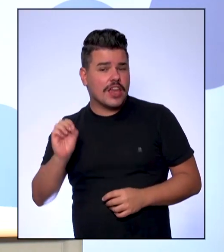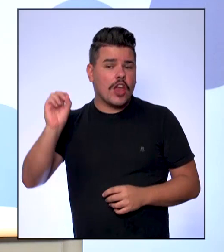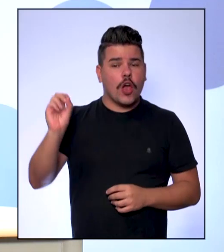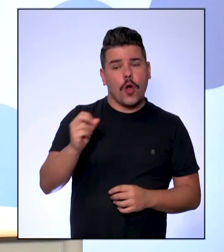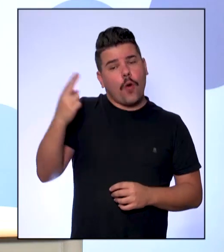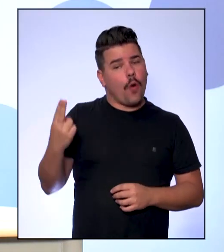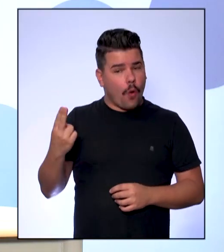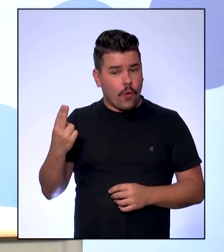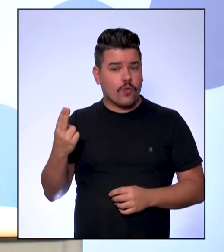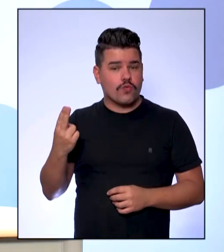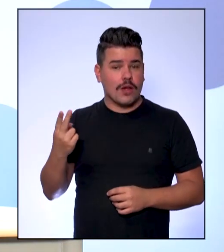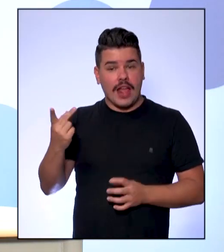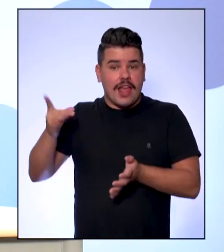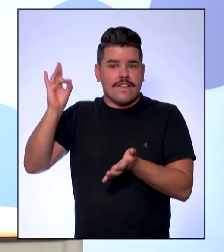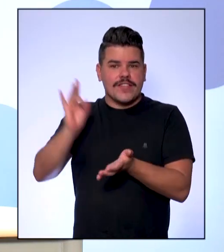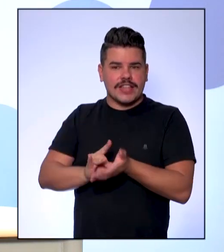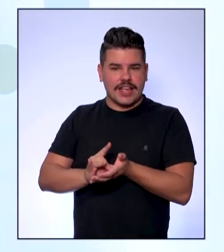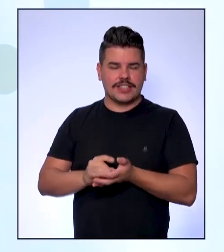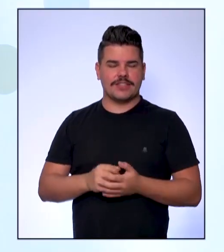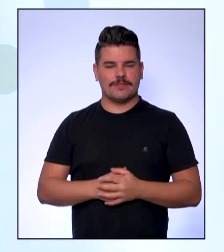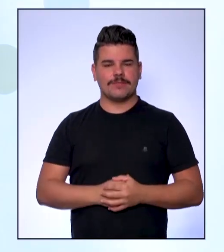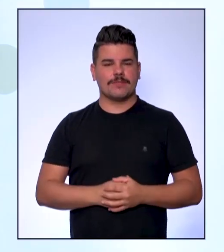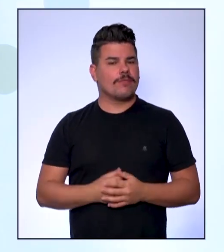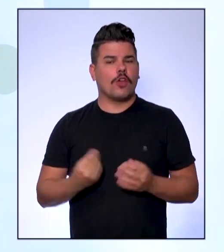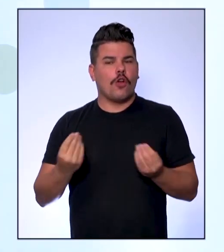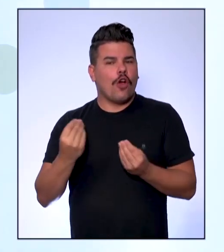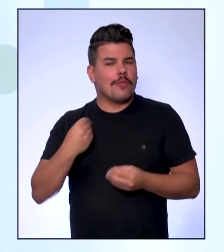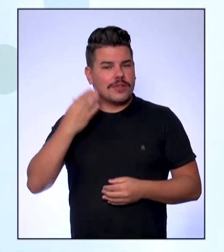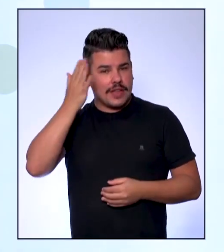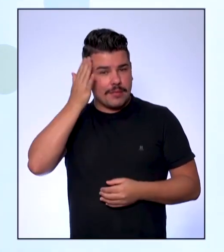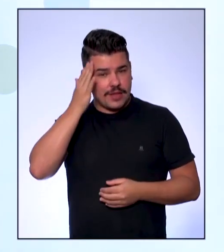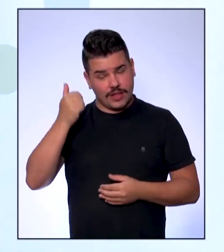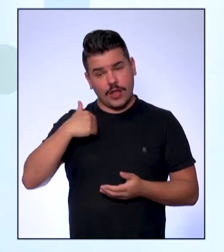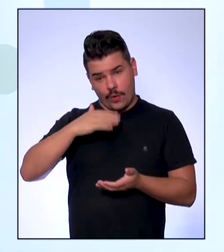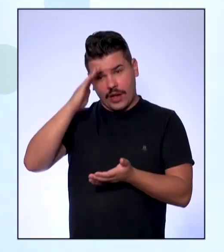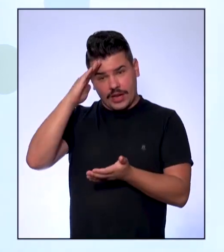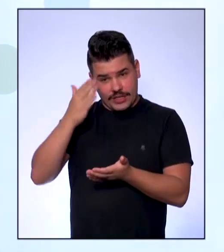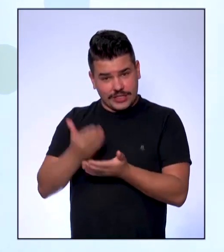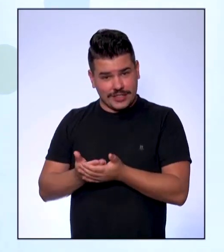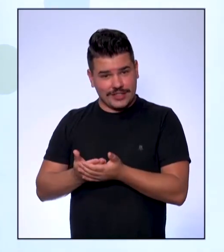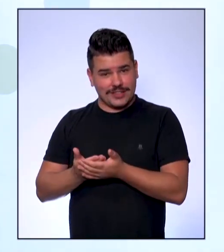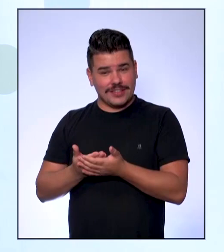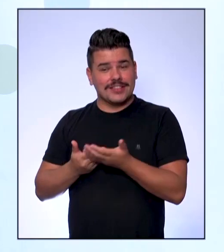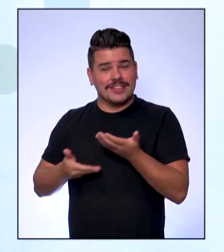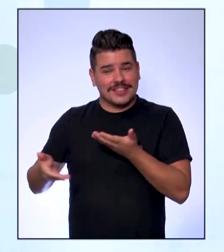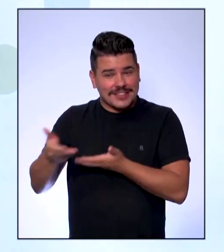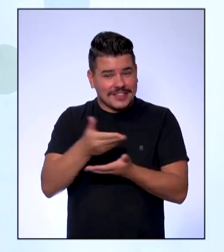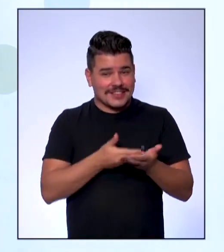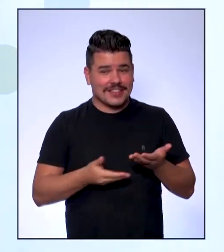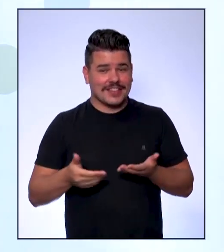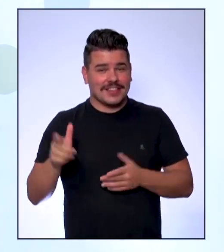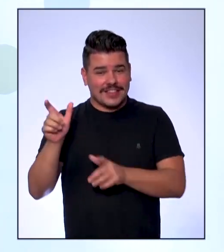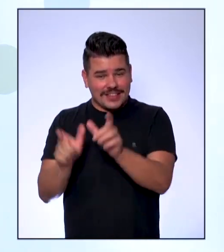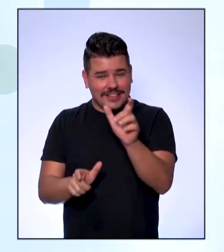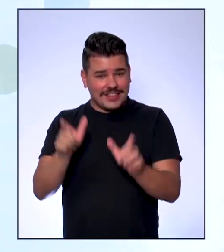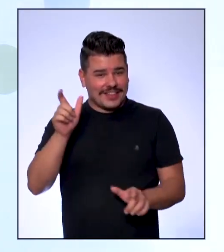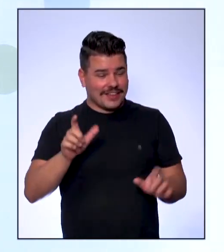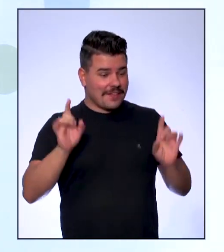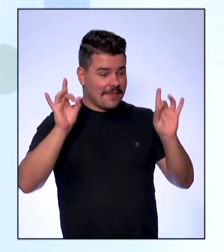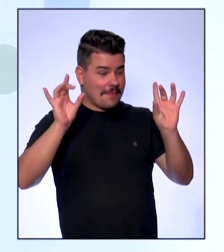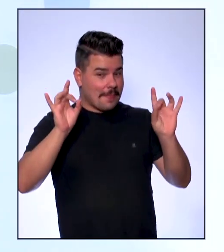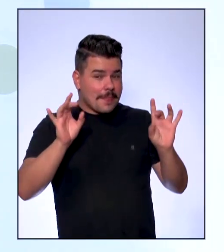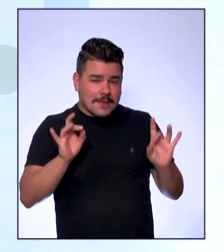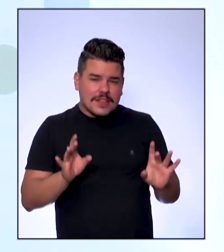informação verdadeira? Eu acredito que não tem como a gente dizer que existe um método específico para a gente saber o que é uma fake